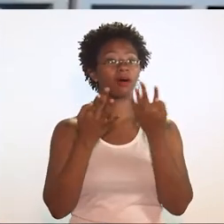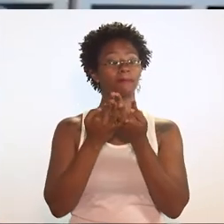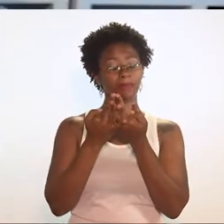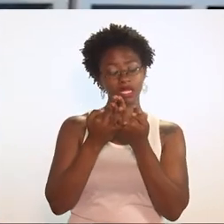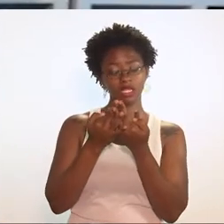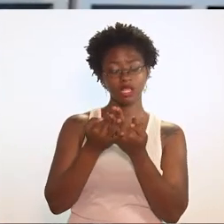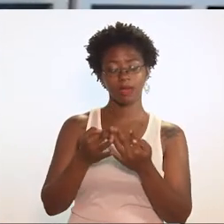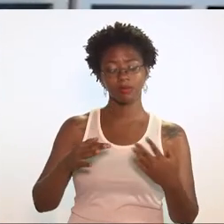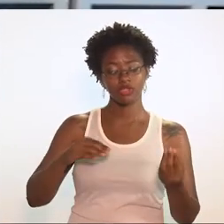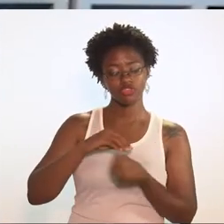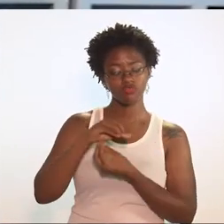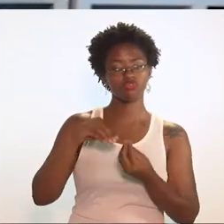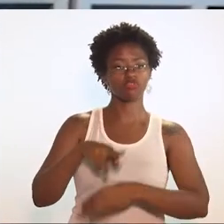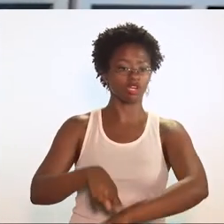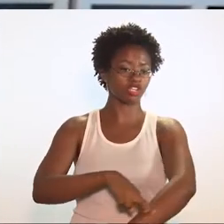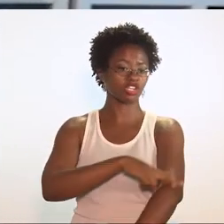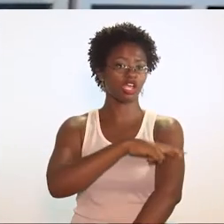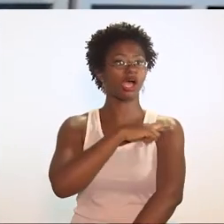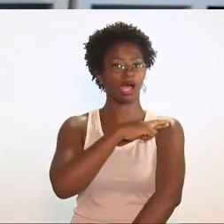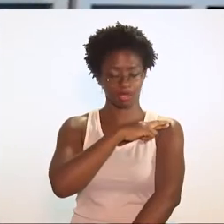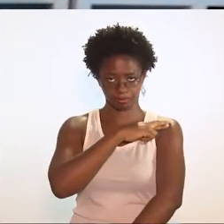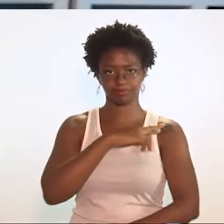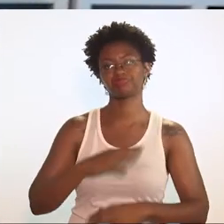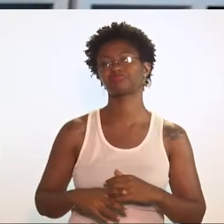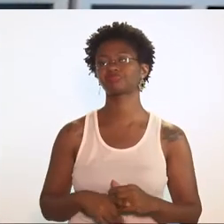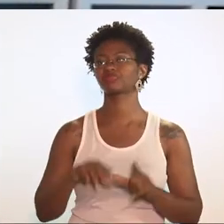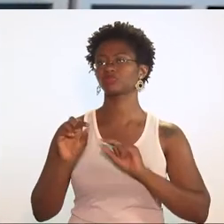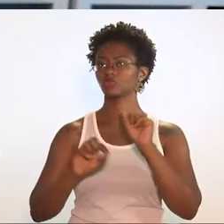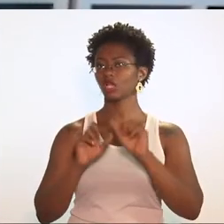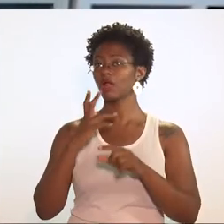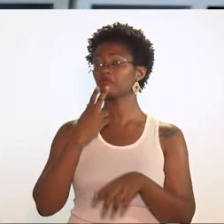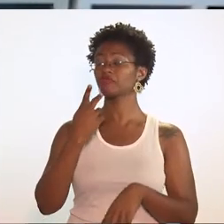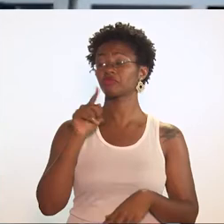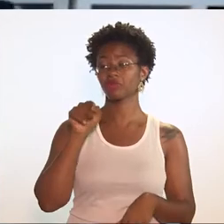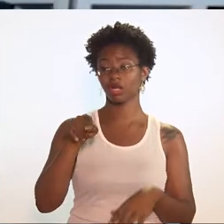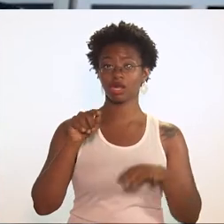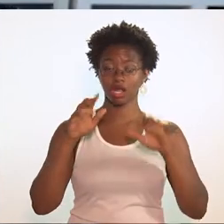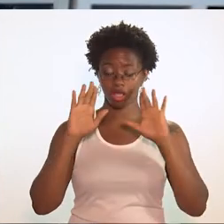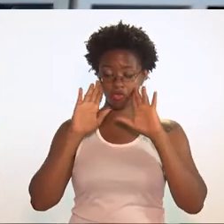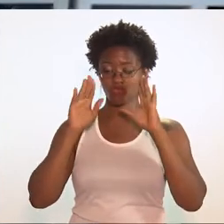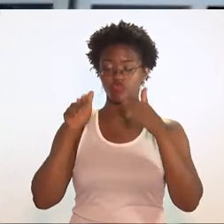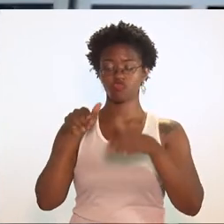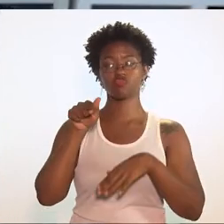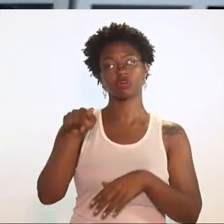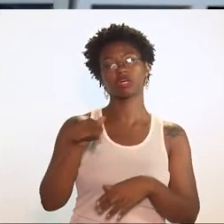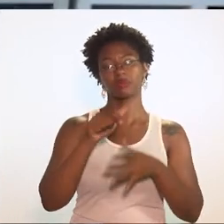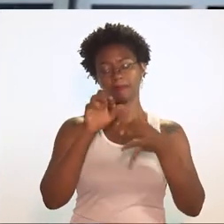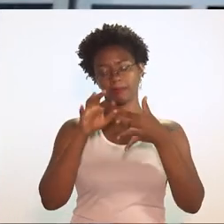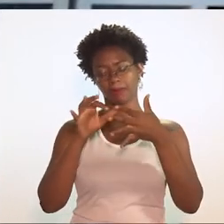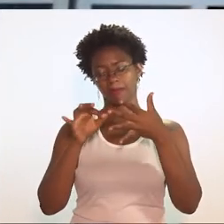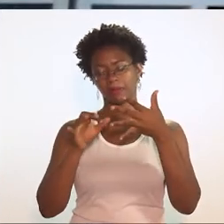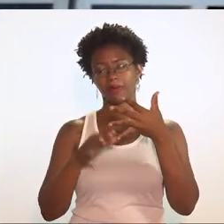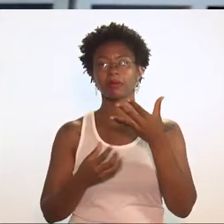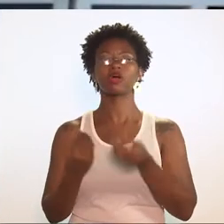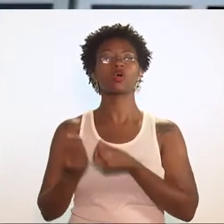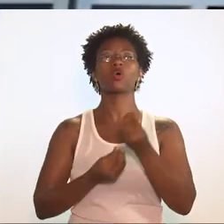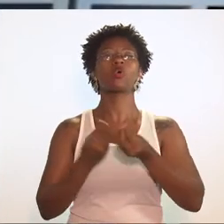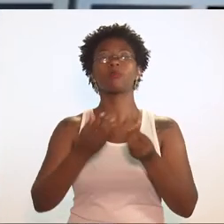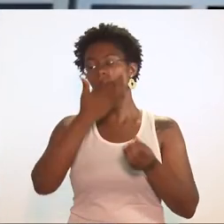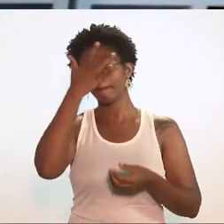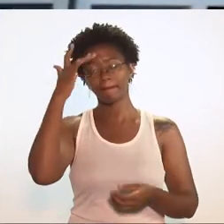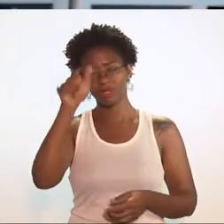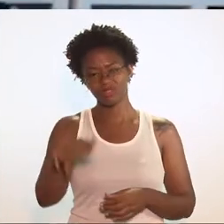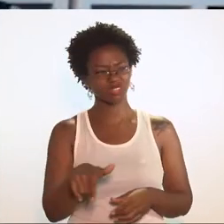é Famílias Interraciais, de Lia Weiner-Schuckmann, que ela vai tocar exatamente nessas